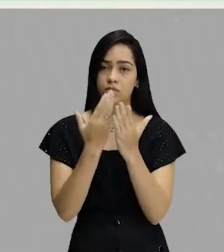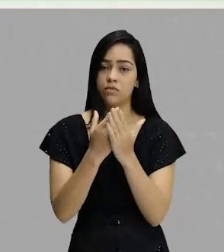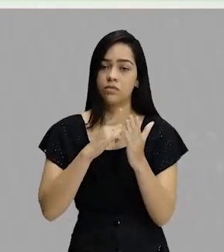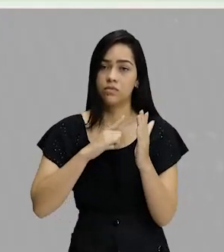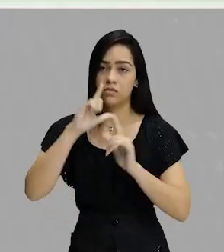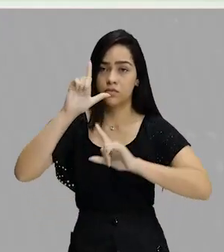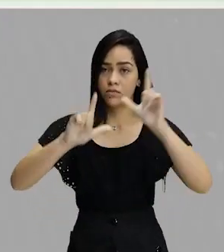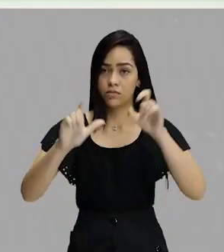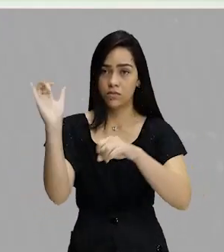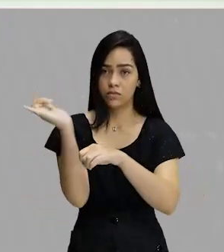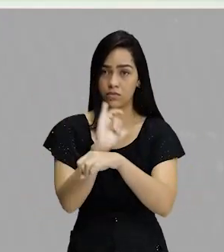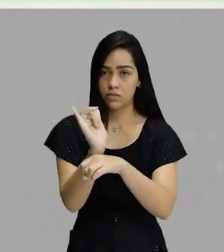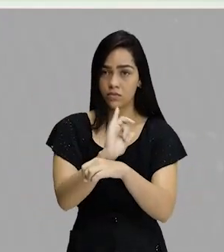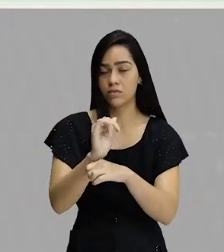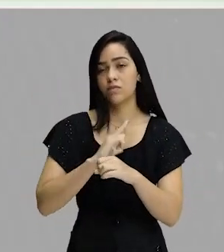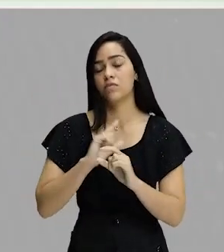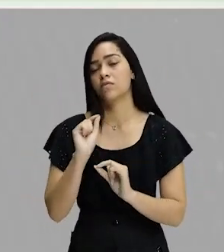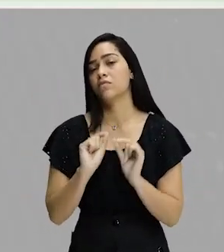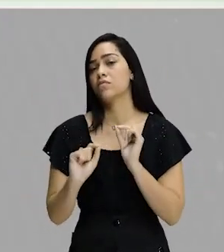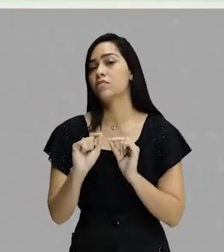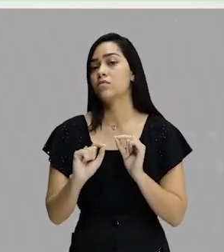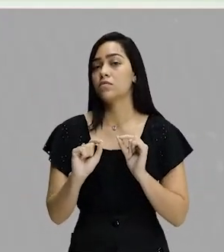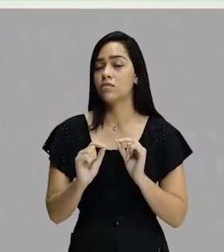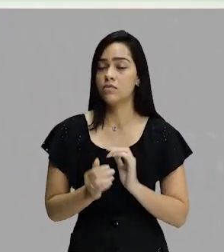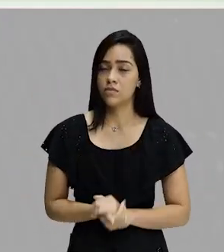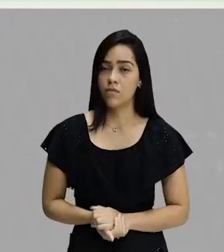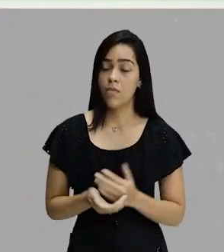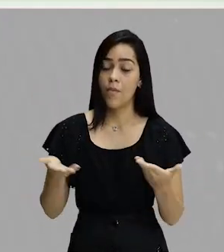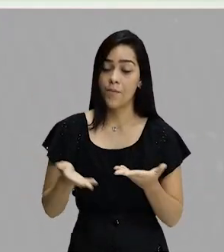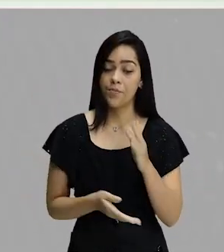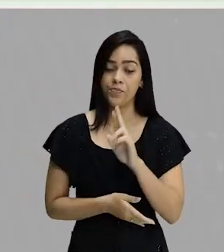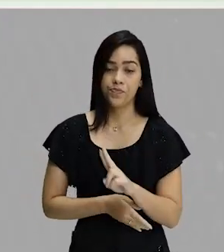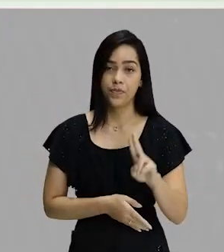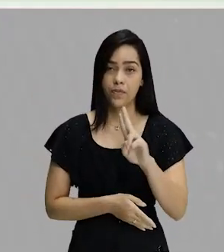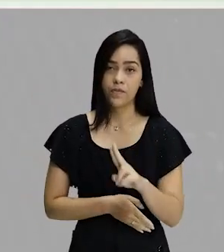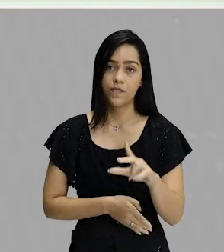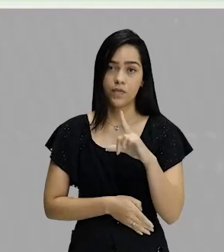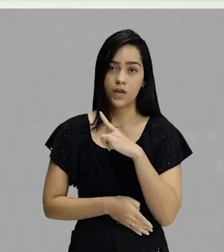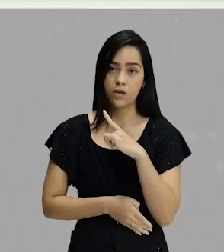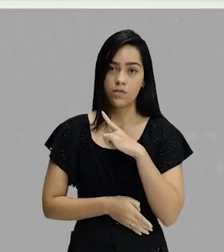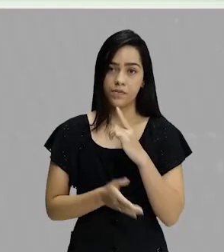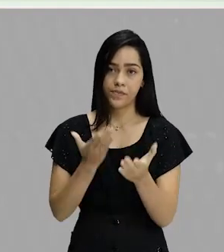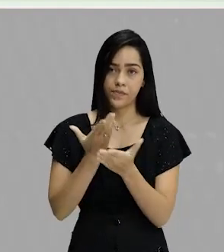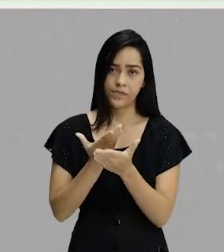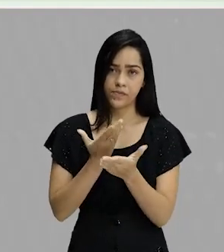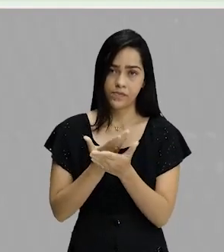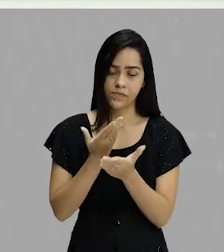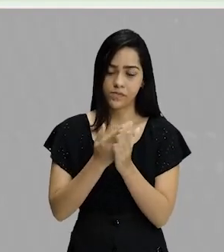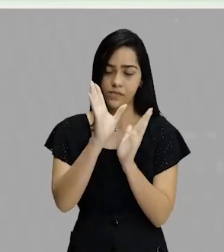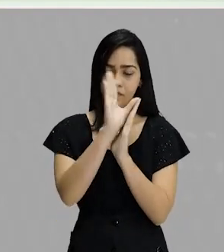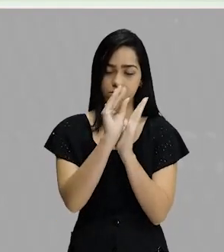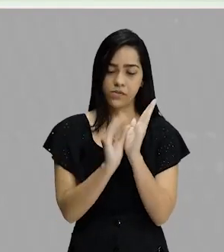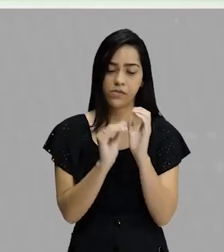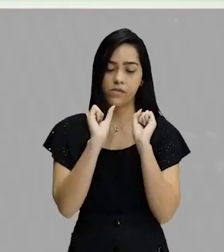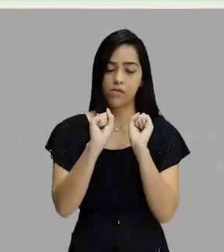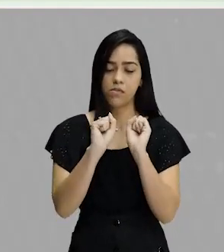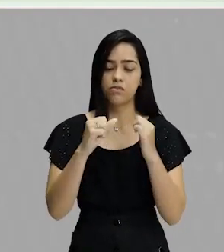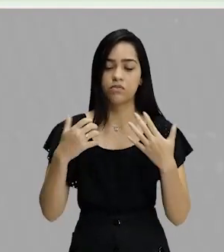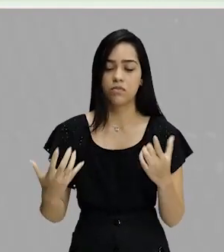canal do YouTube. Condição de alinhamento de 3 pontos. Vamos usar essa aula, esse conteúdo, para a gente